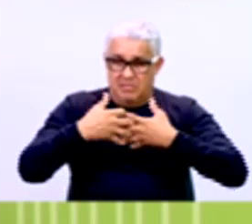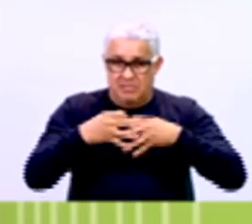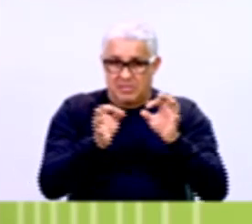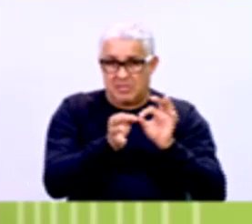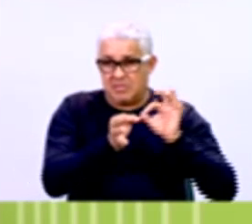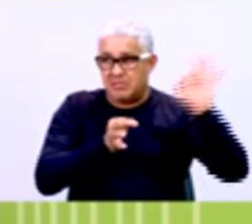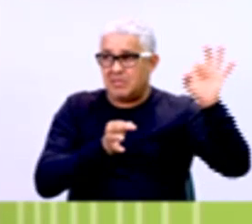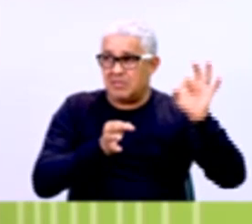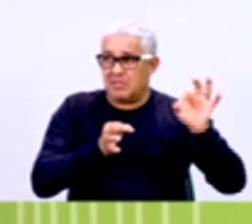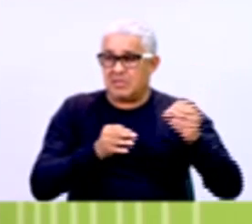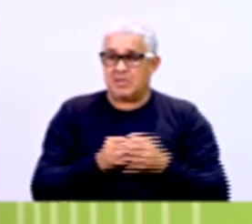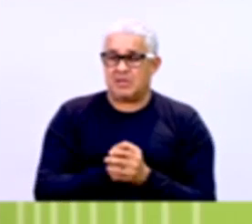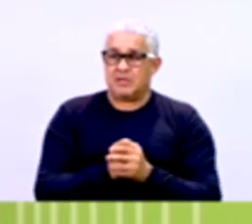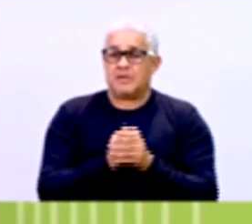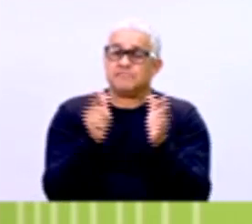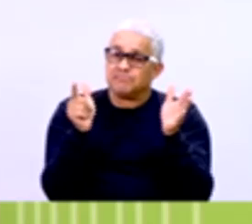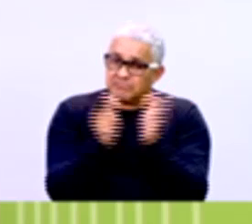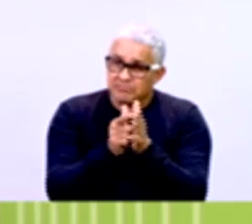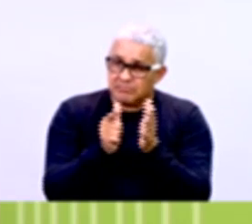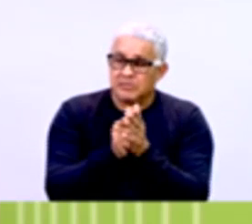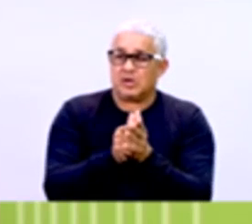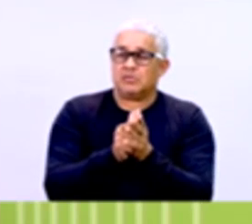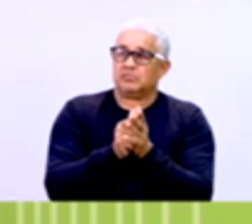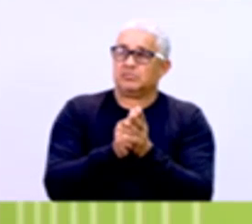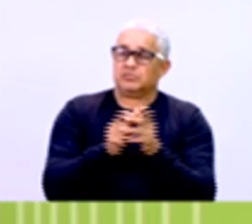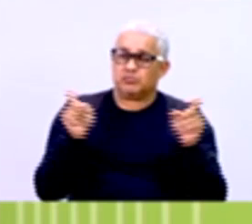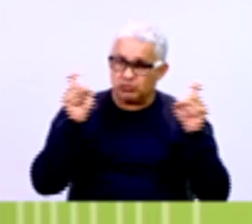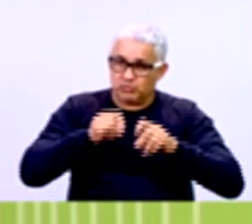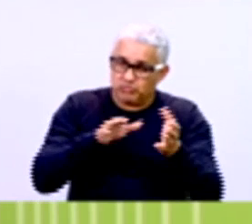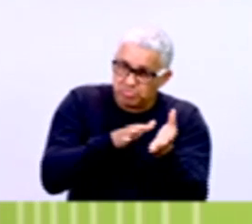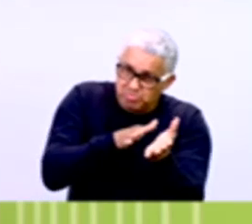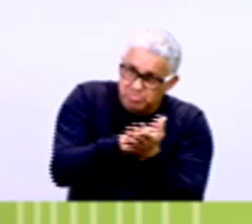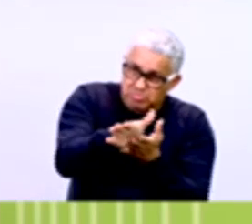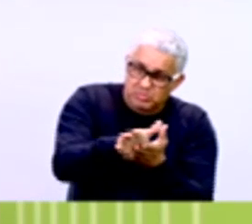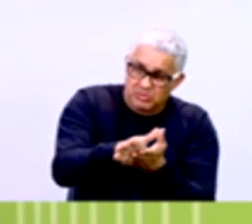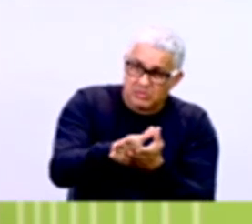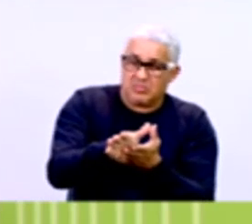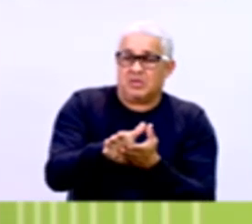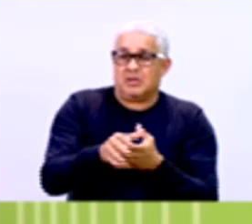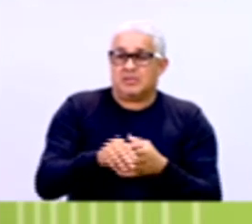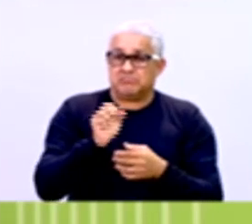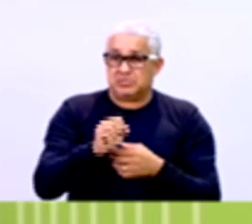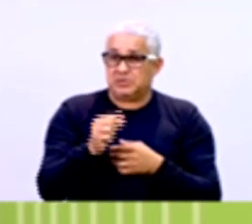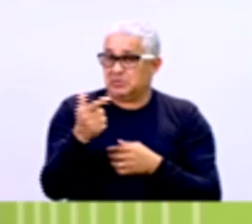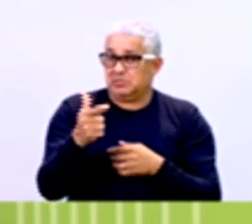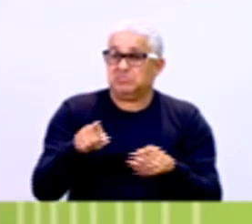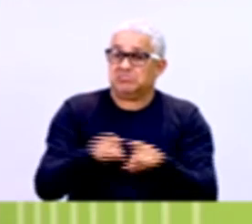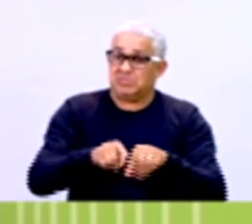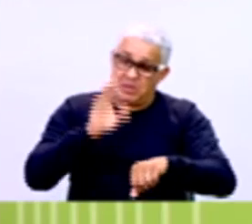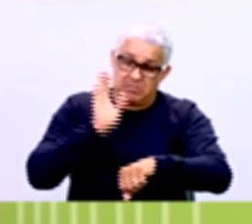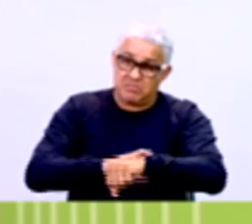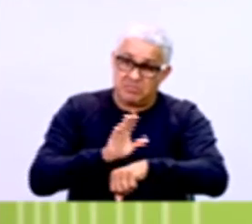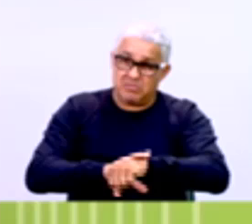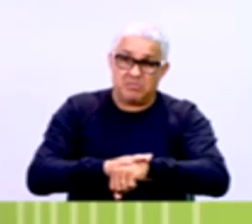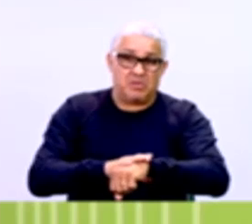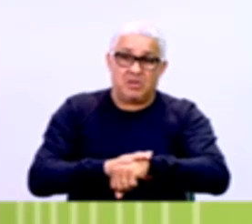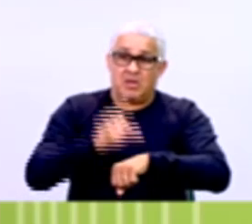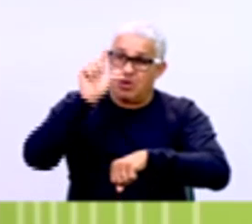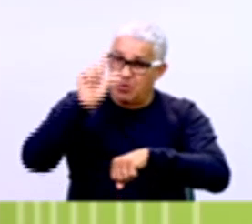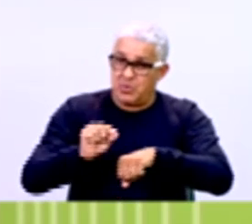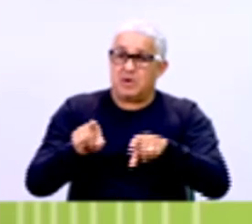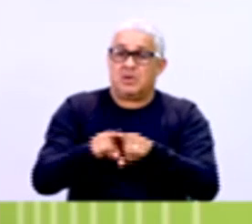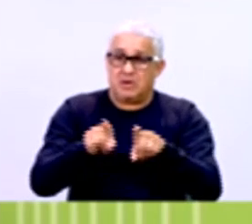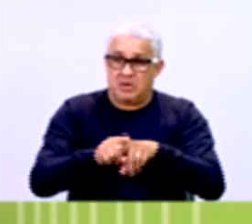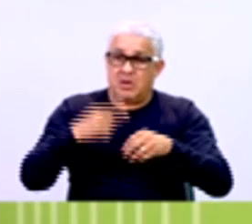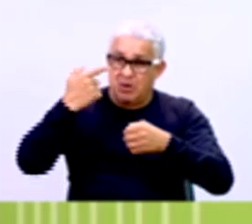eu passando isso pelo computador, eu tenho o quê? A economia de tempo, de combustível, enfim.